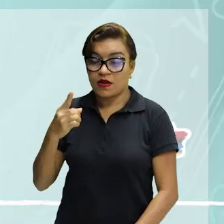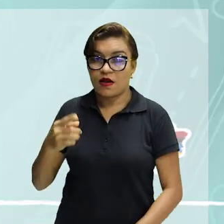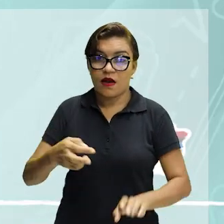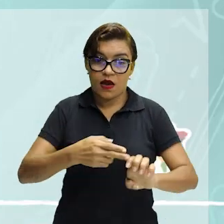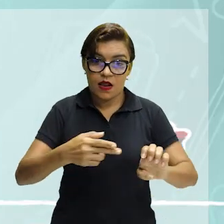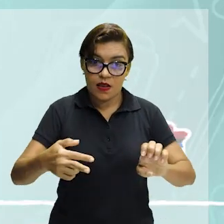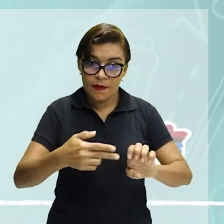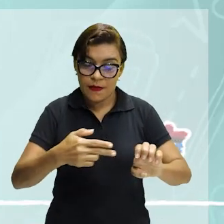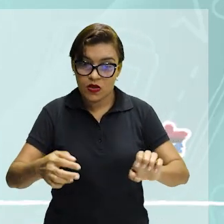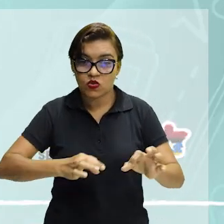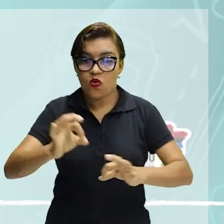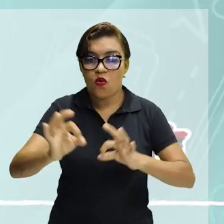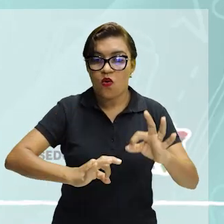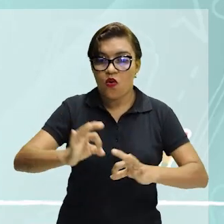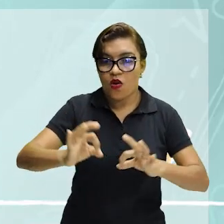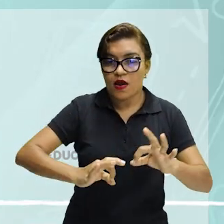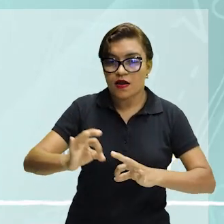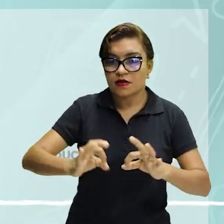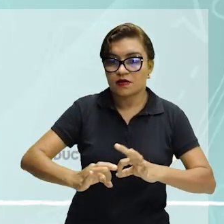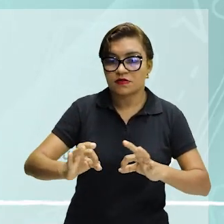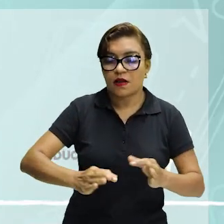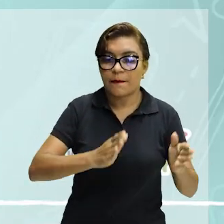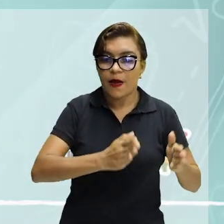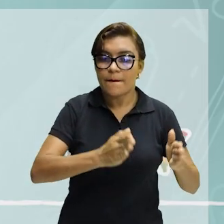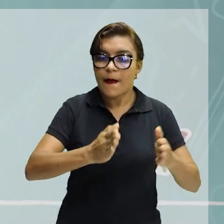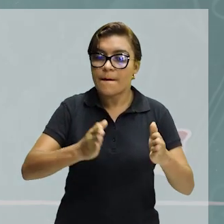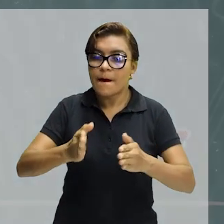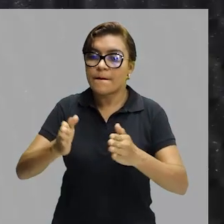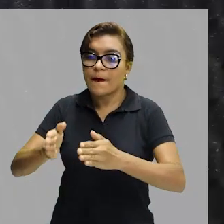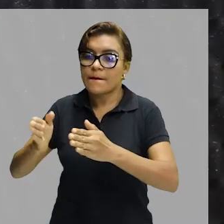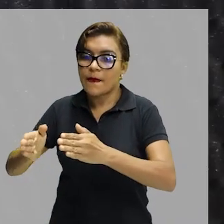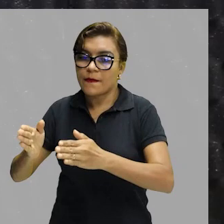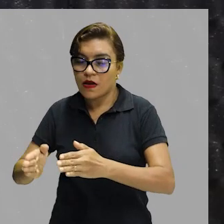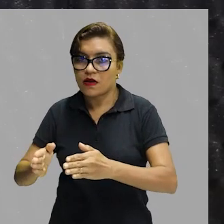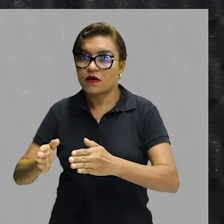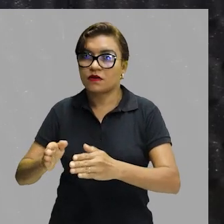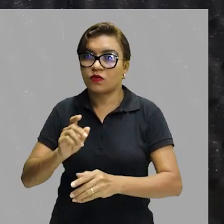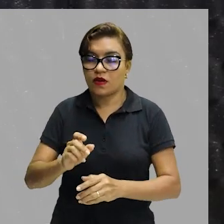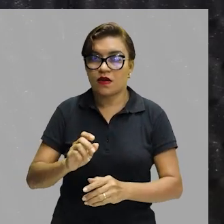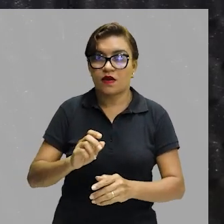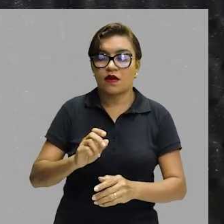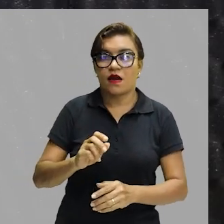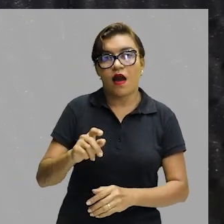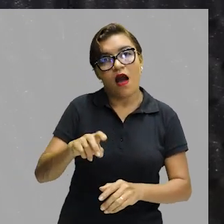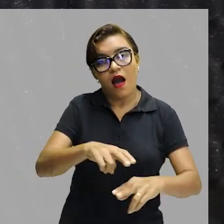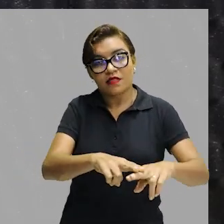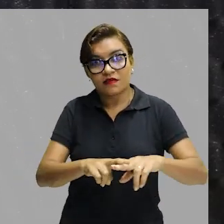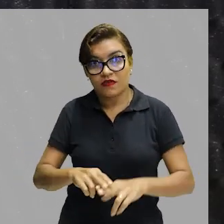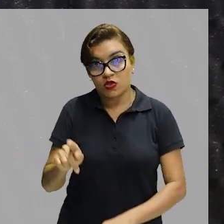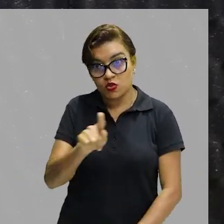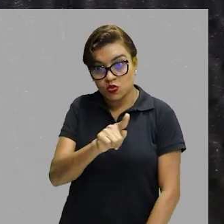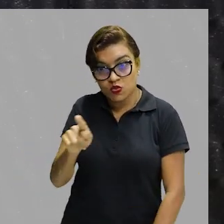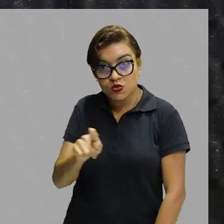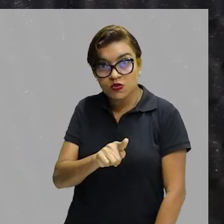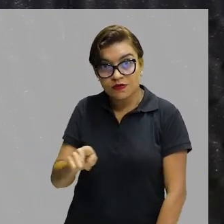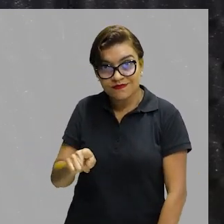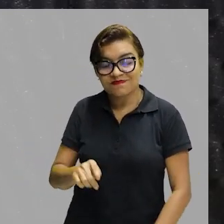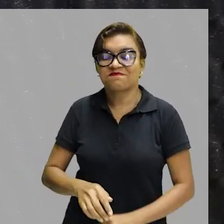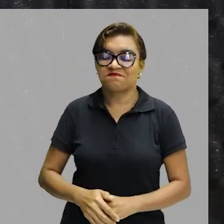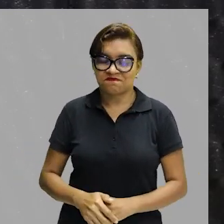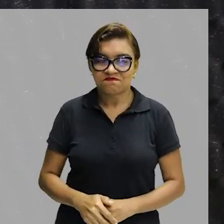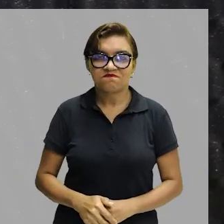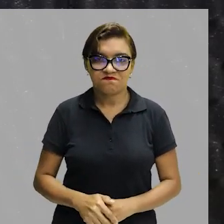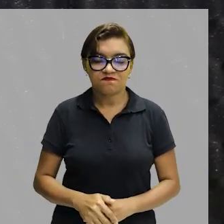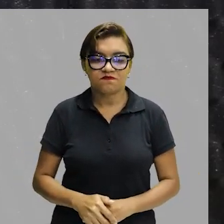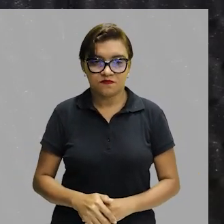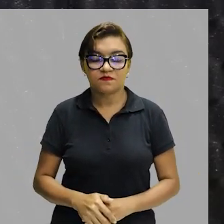agrupados em ordem crescente de número atômico. Lembrando que o número atômico a gente representa pela letra Z maiúscula.